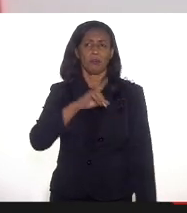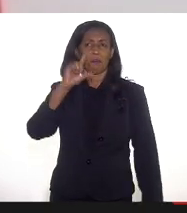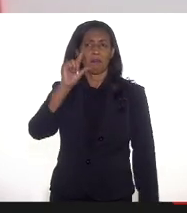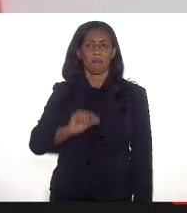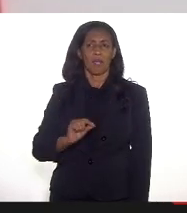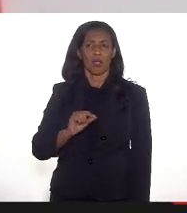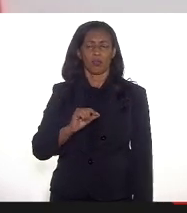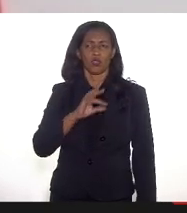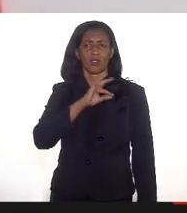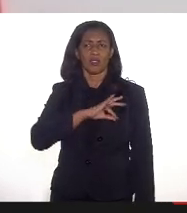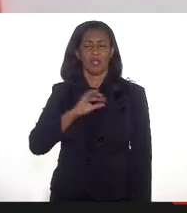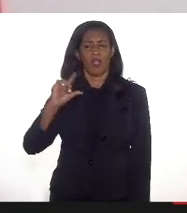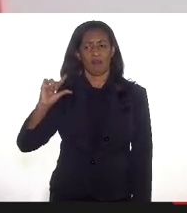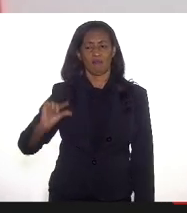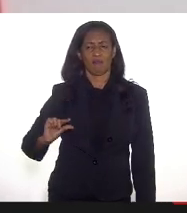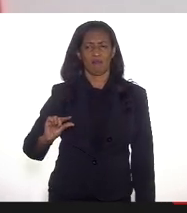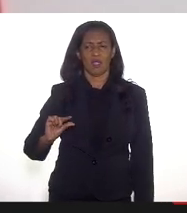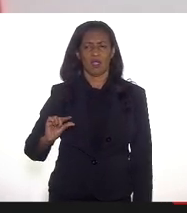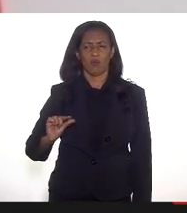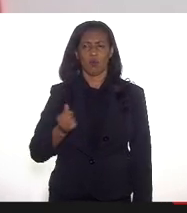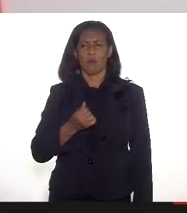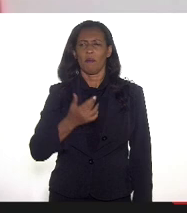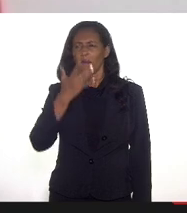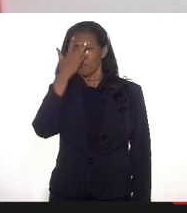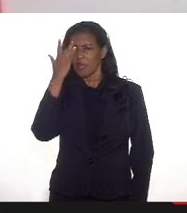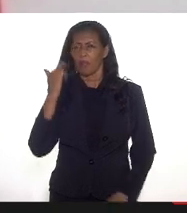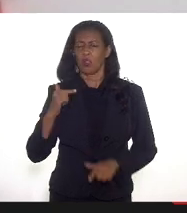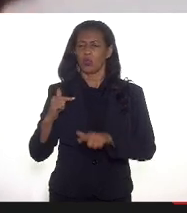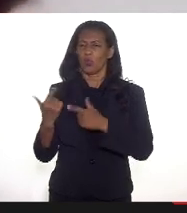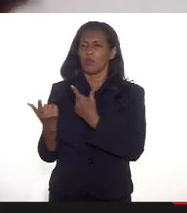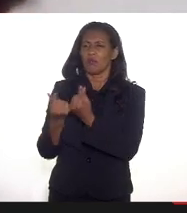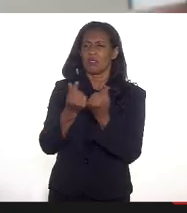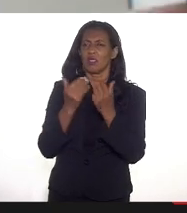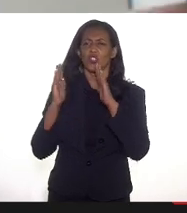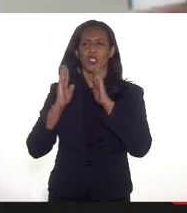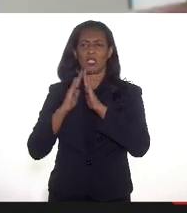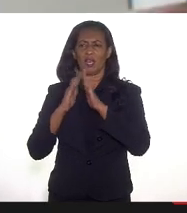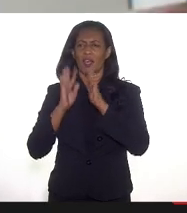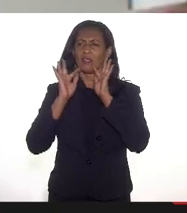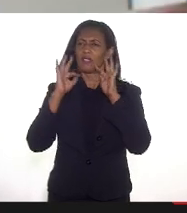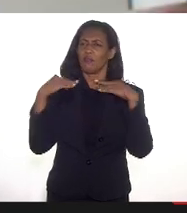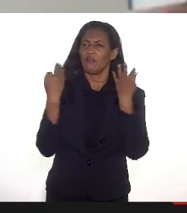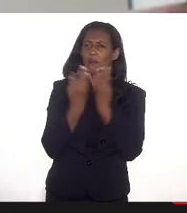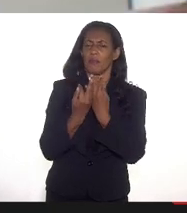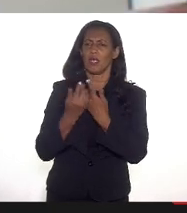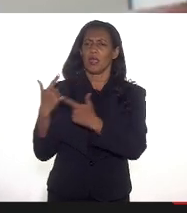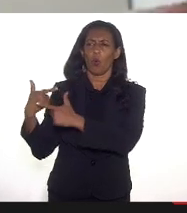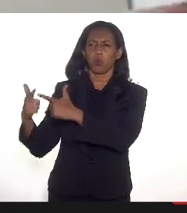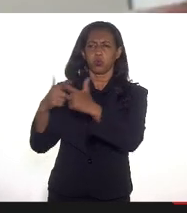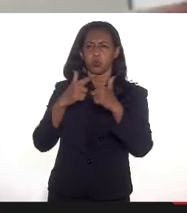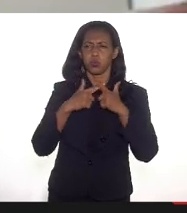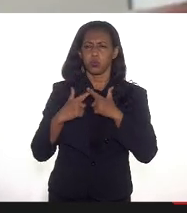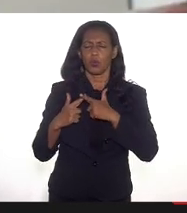estão eles próprios desempregados ou seus familiares sem renda ou convivendo com familiares com